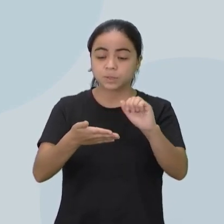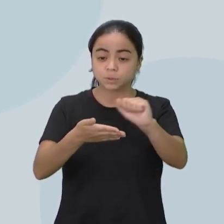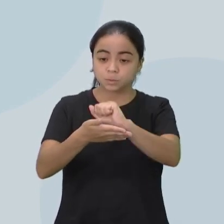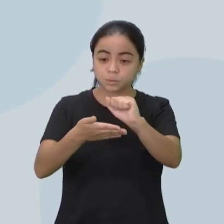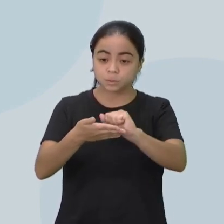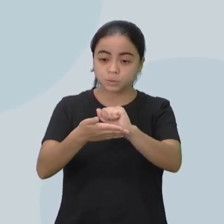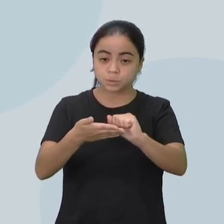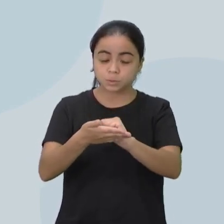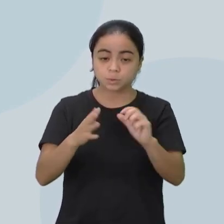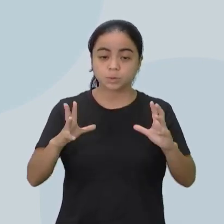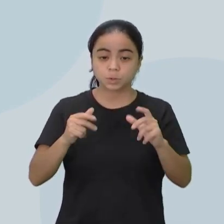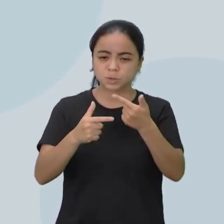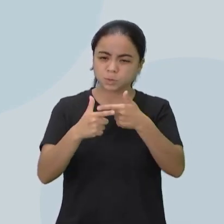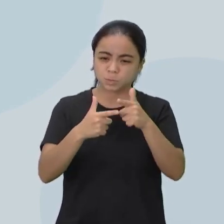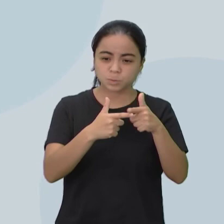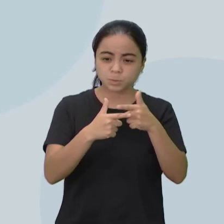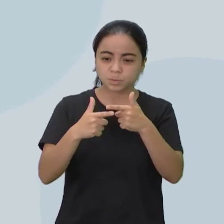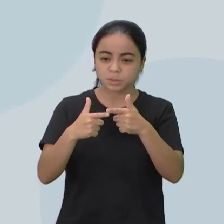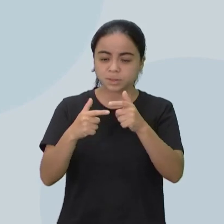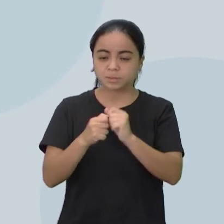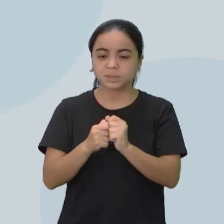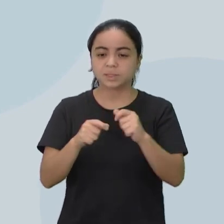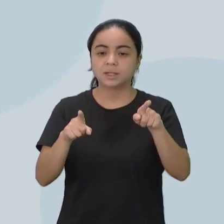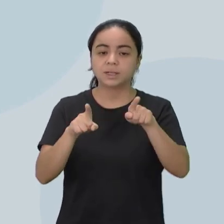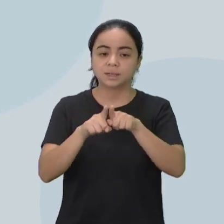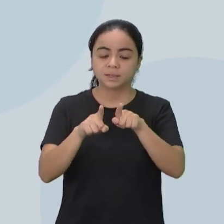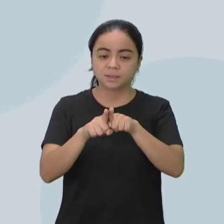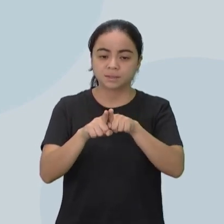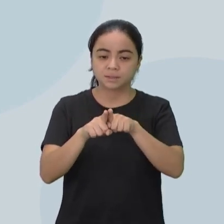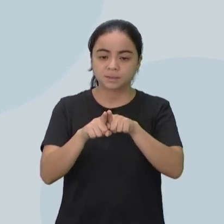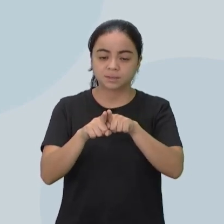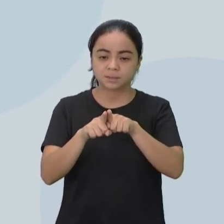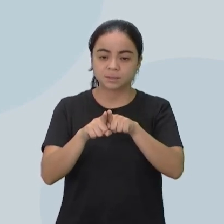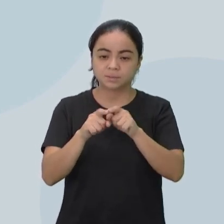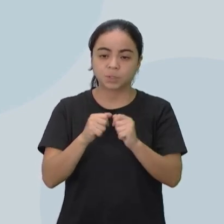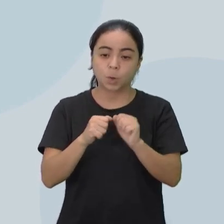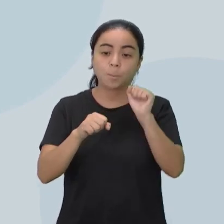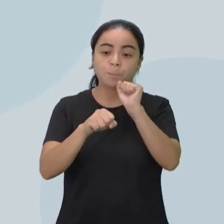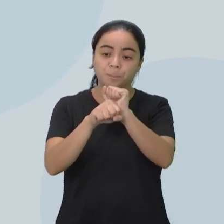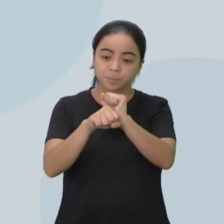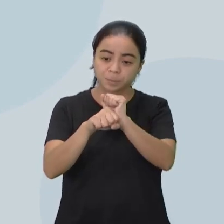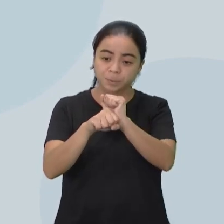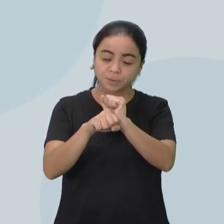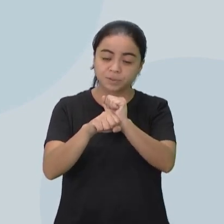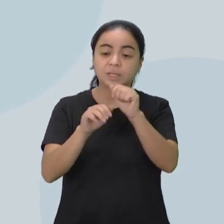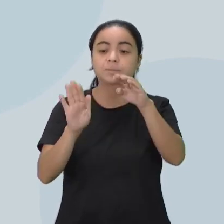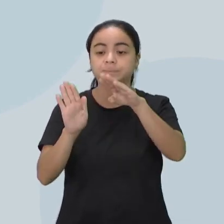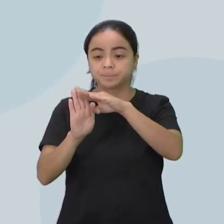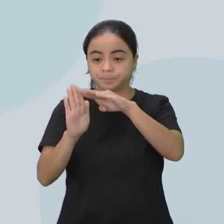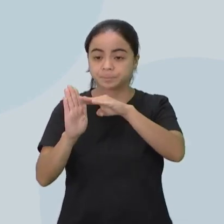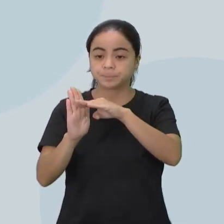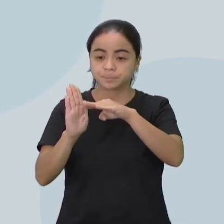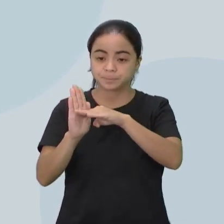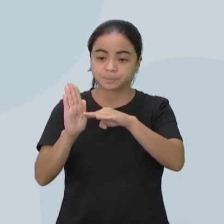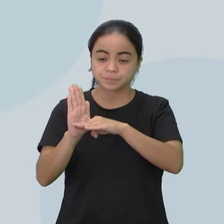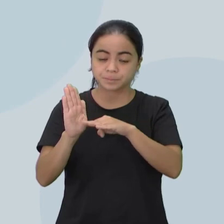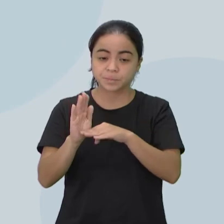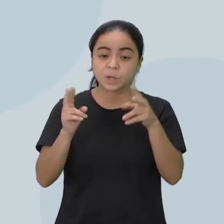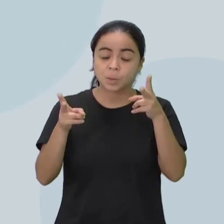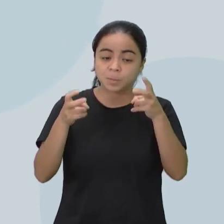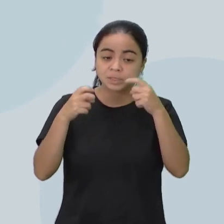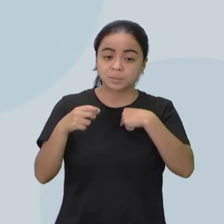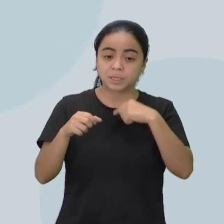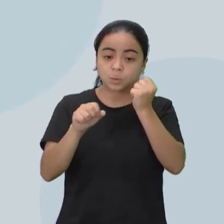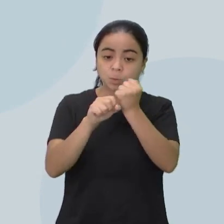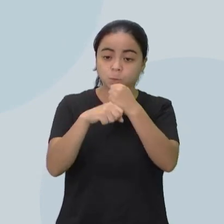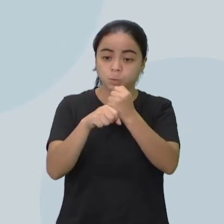dessa problematização. Como essa aula é gravada, você pode ir dando pausa, né? Fazendo passo a passo. Veja que eu fiz os cálculos